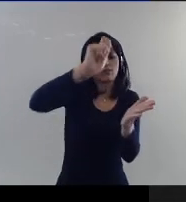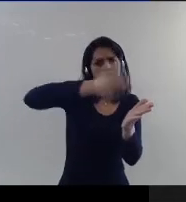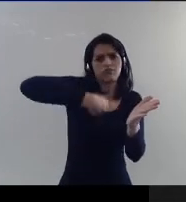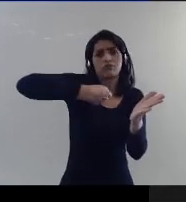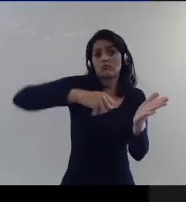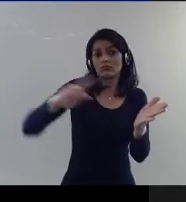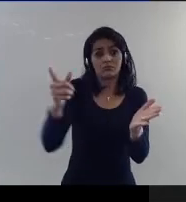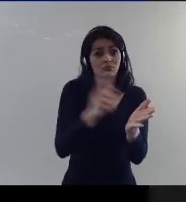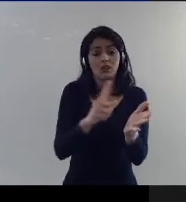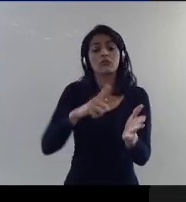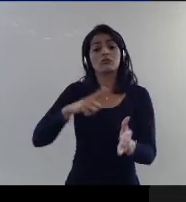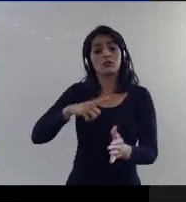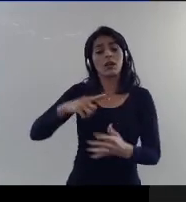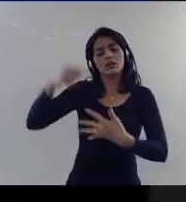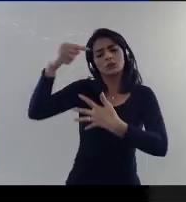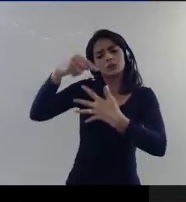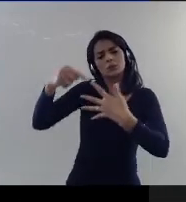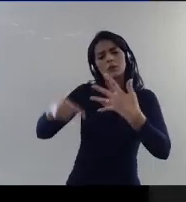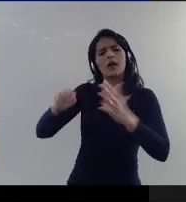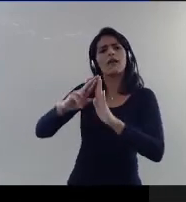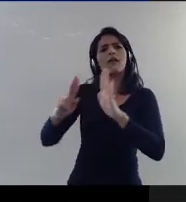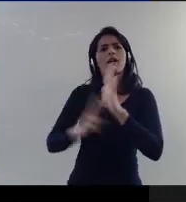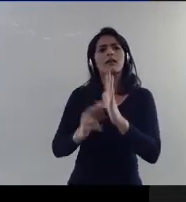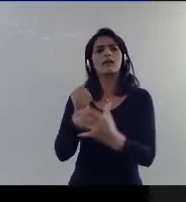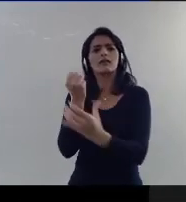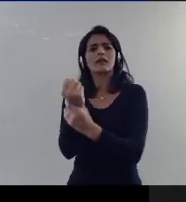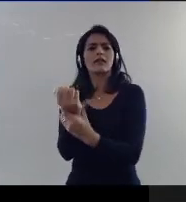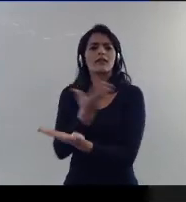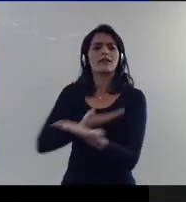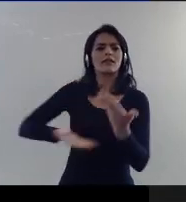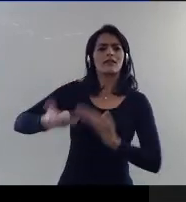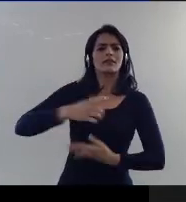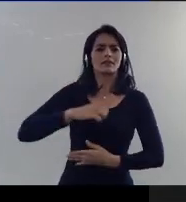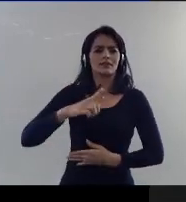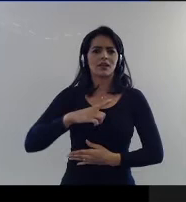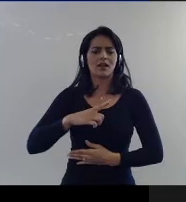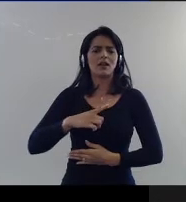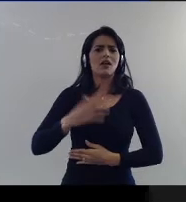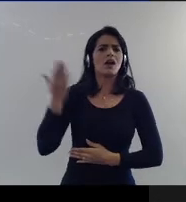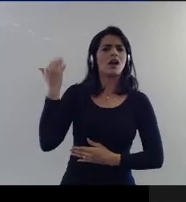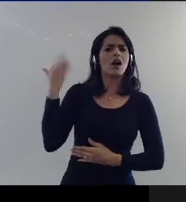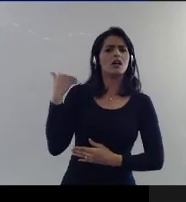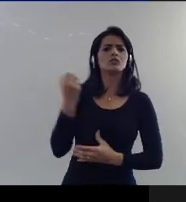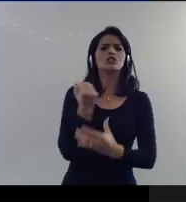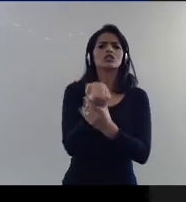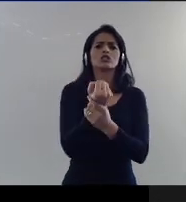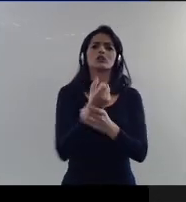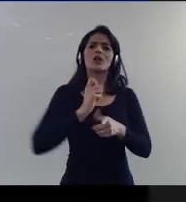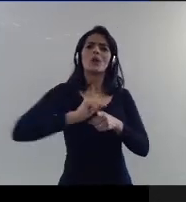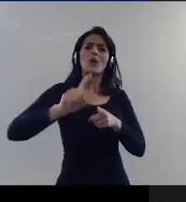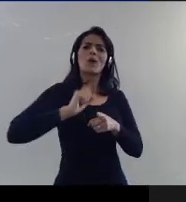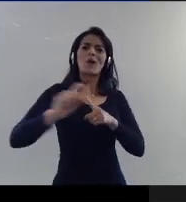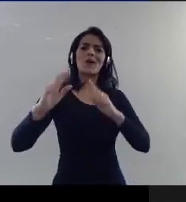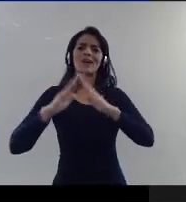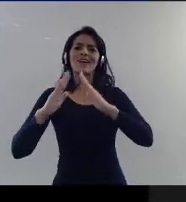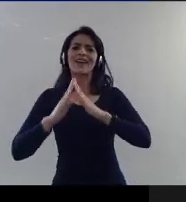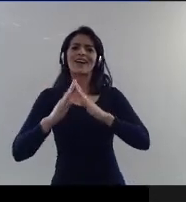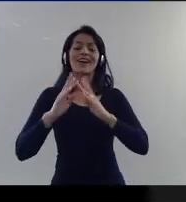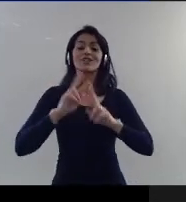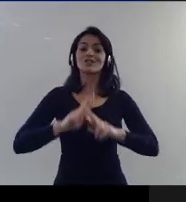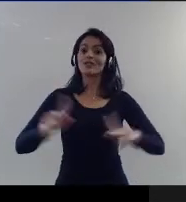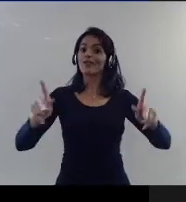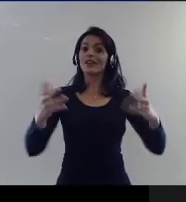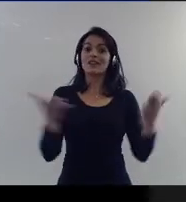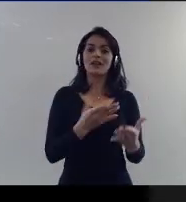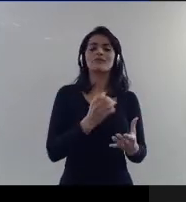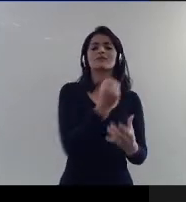formas de garantia agora dessas grandes plataformas. Você não tem mais, né, as garantias da locação que a gente tinha antes, estudava na faculdade, agora você tem